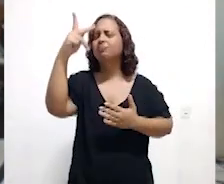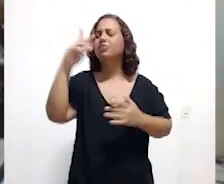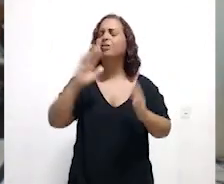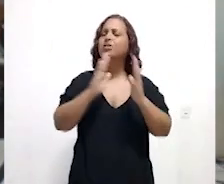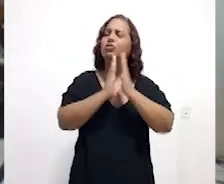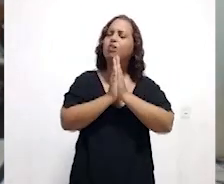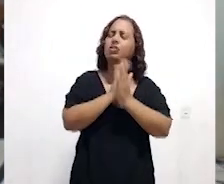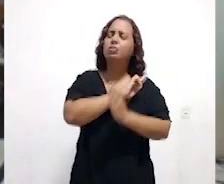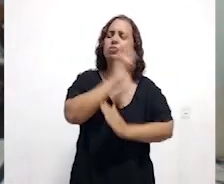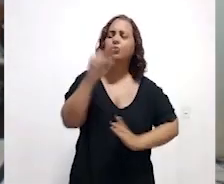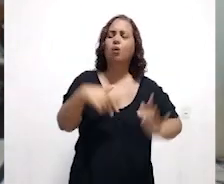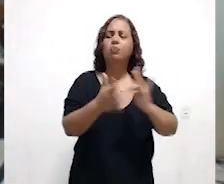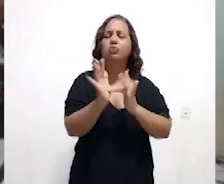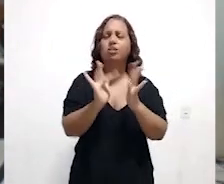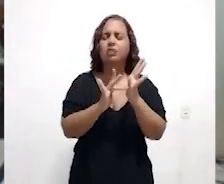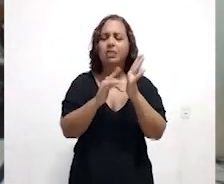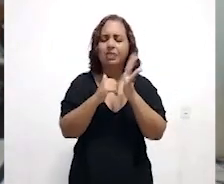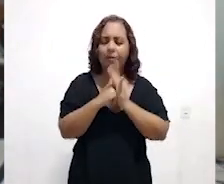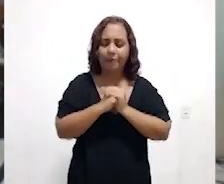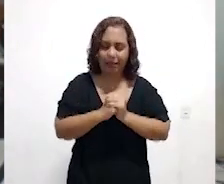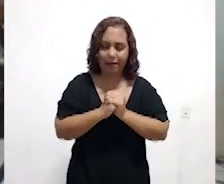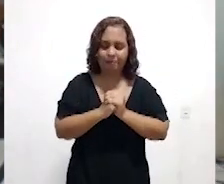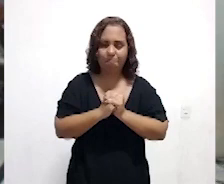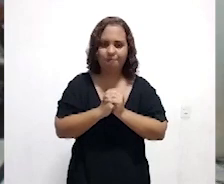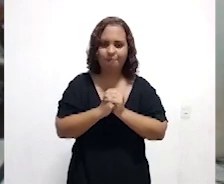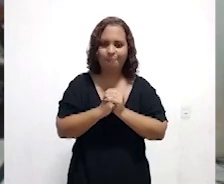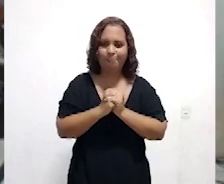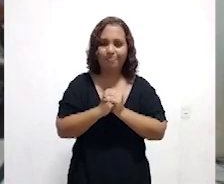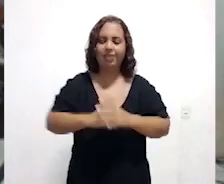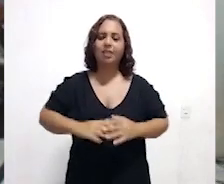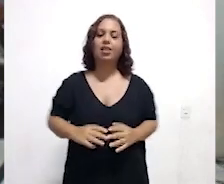nome de Jesus. Amém.